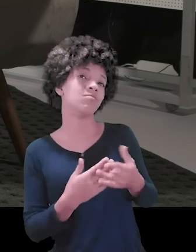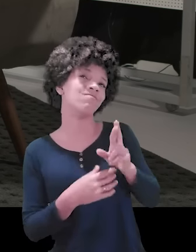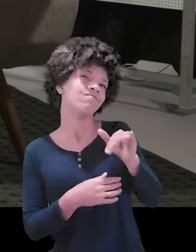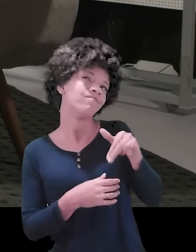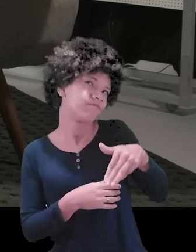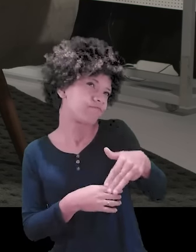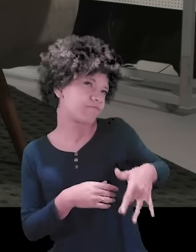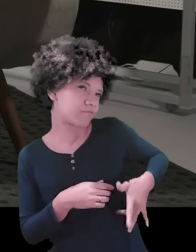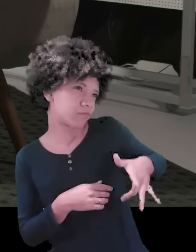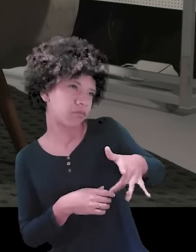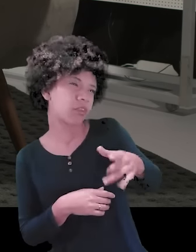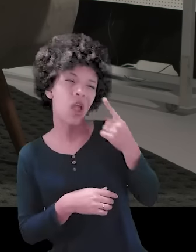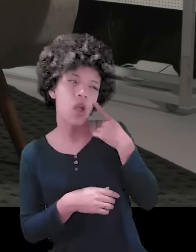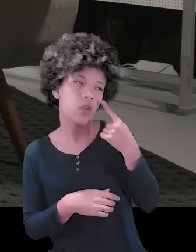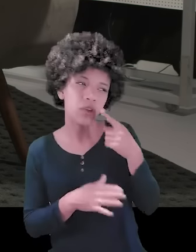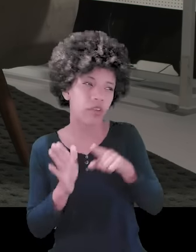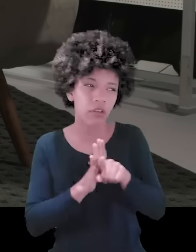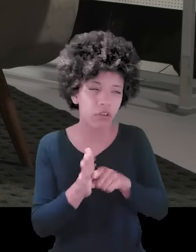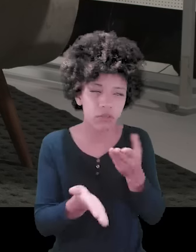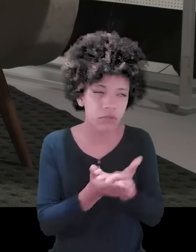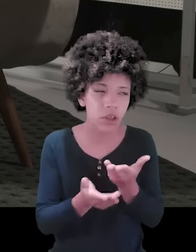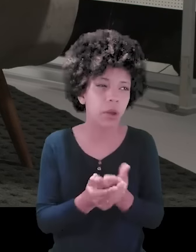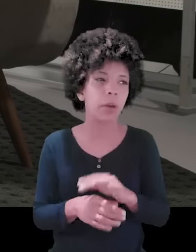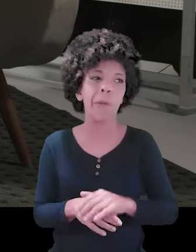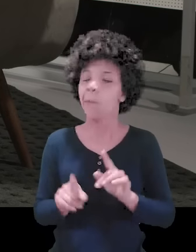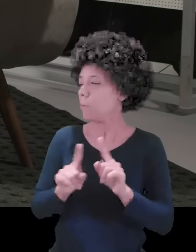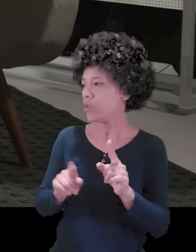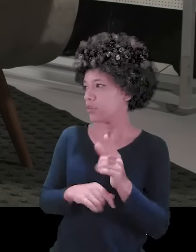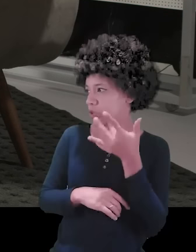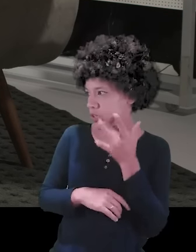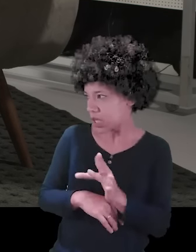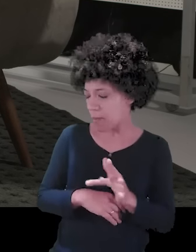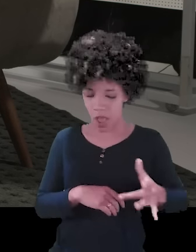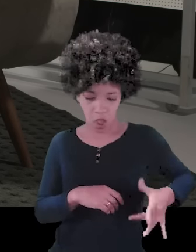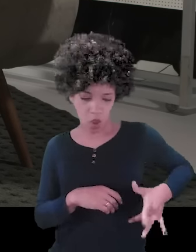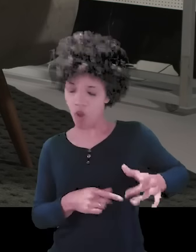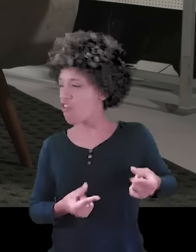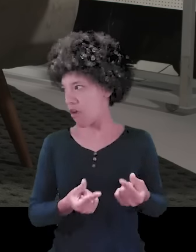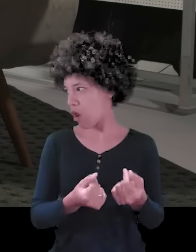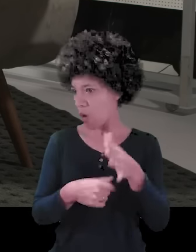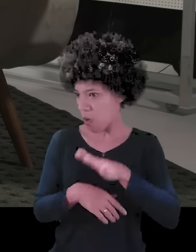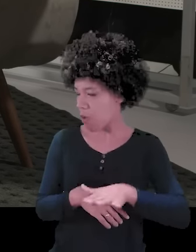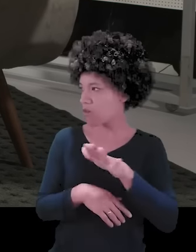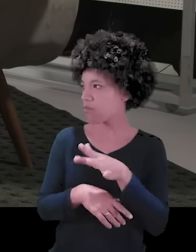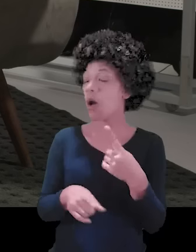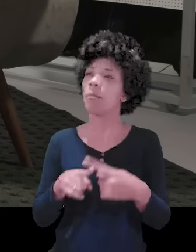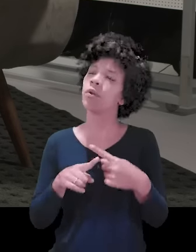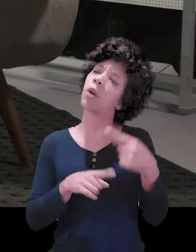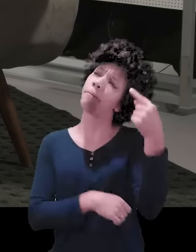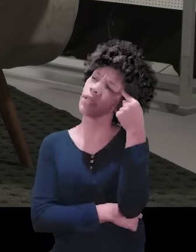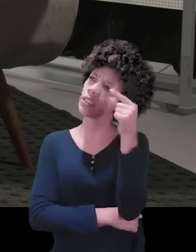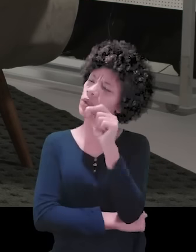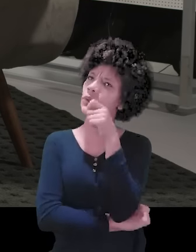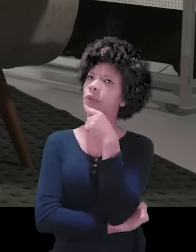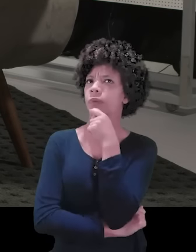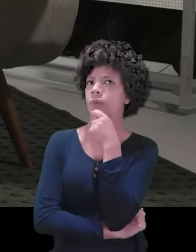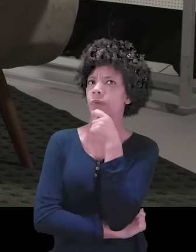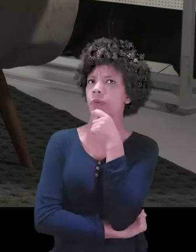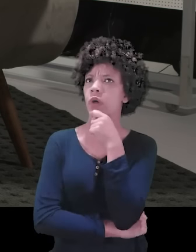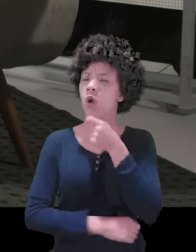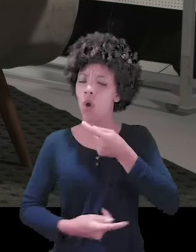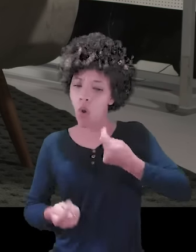dado se eu não não vi nenhum estudo assim mais não sabe os valores dos órgãos tá valendo no mercado ficou pensando que o